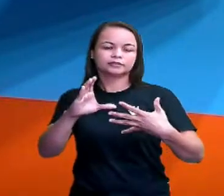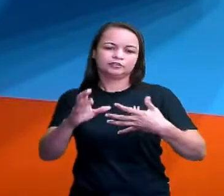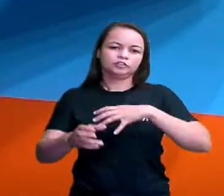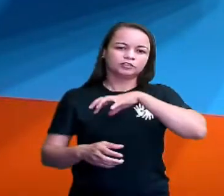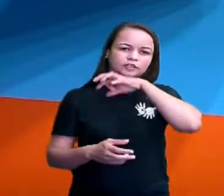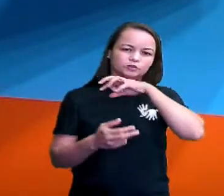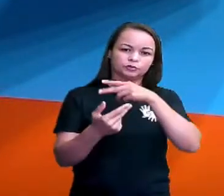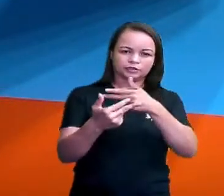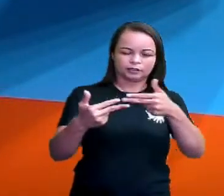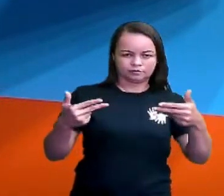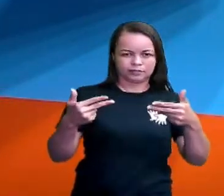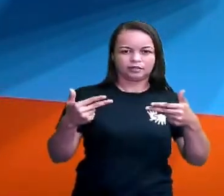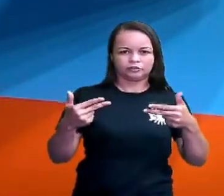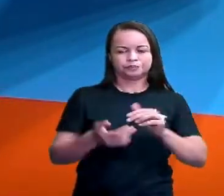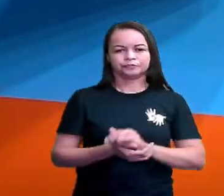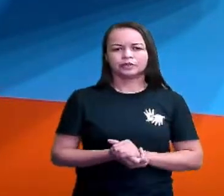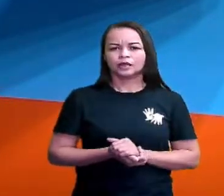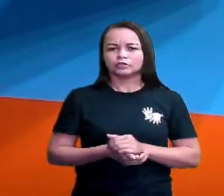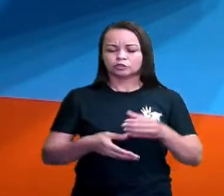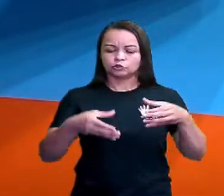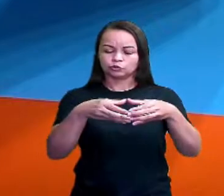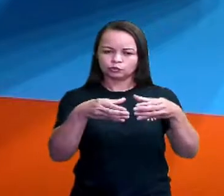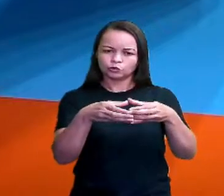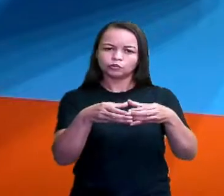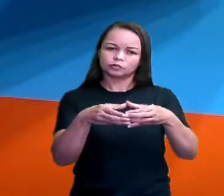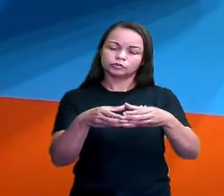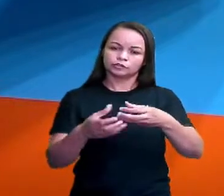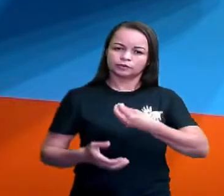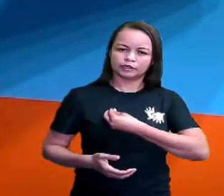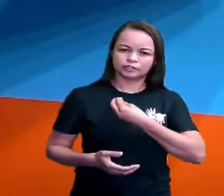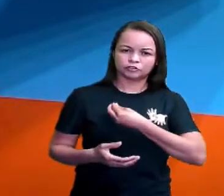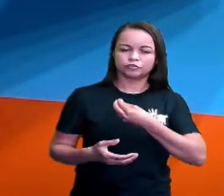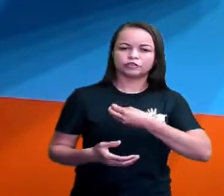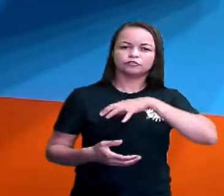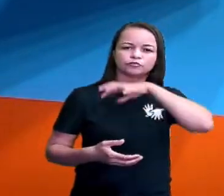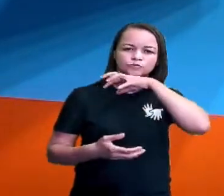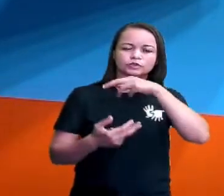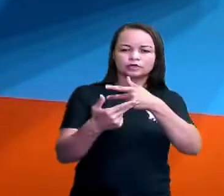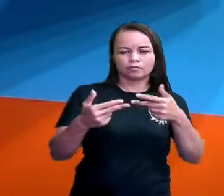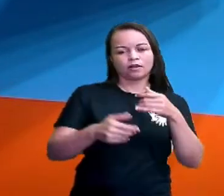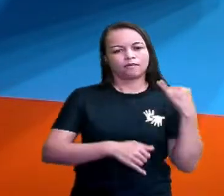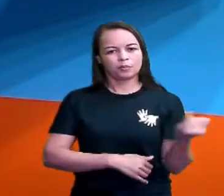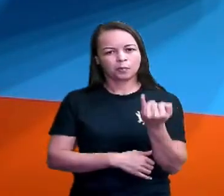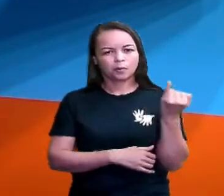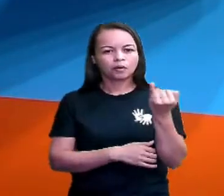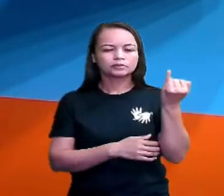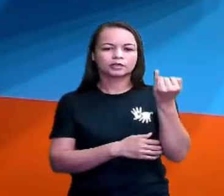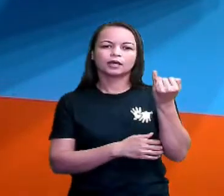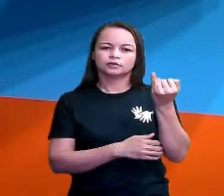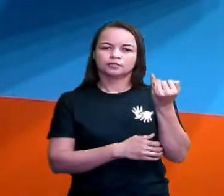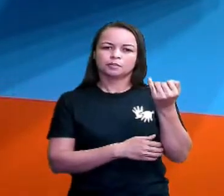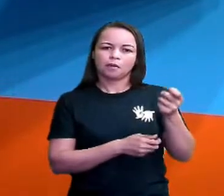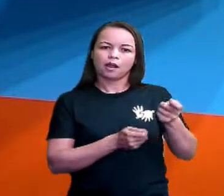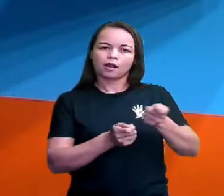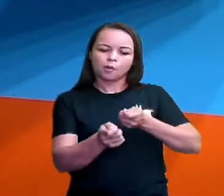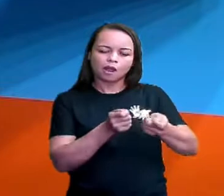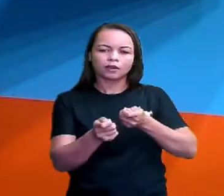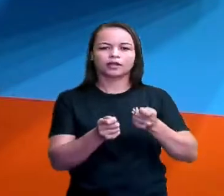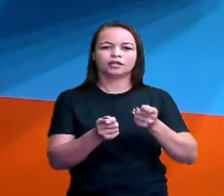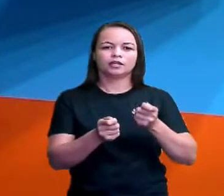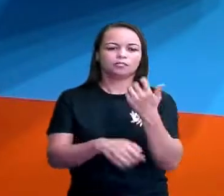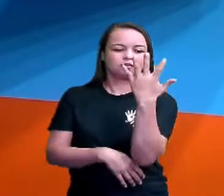animais, as características desse grupo de seres vivos, né, que são muito importantes para o equilíbrio da nossa natureza.